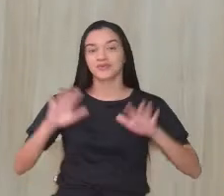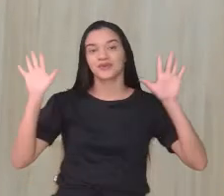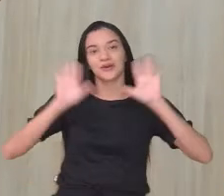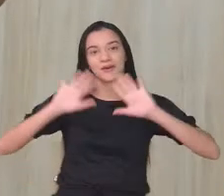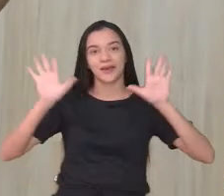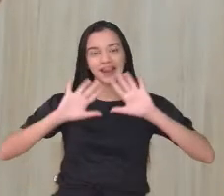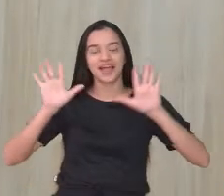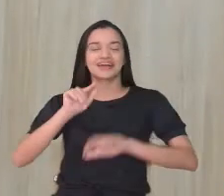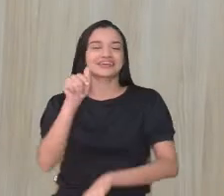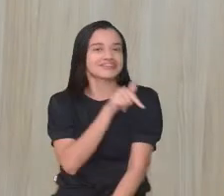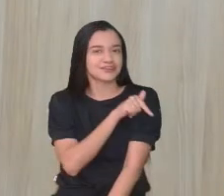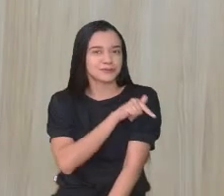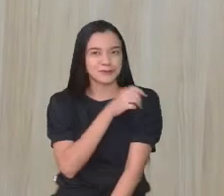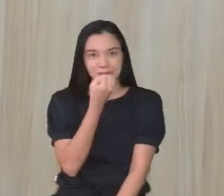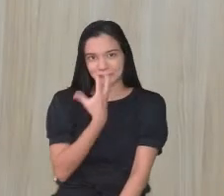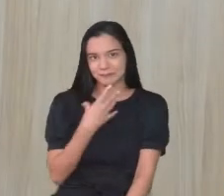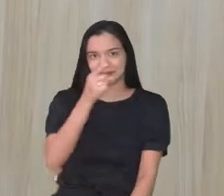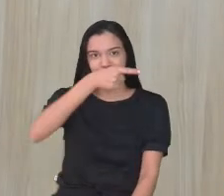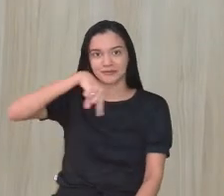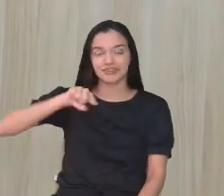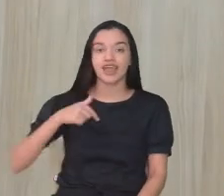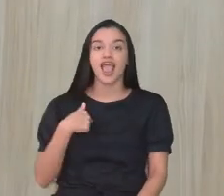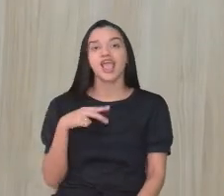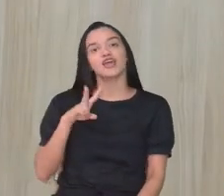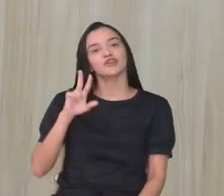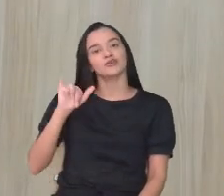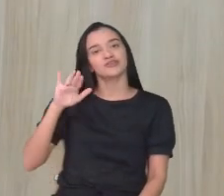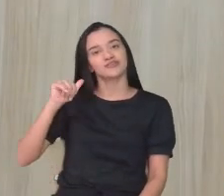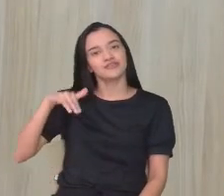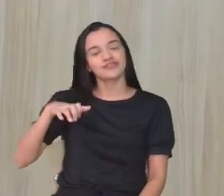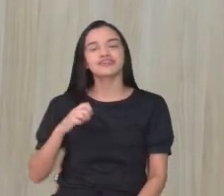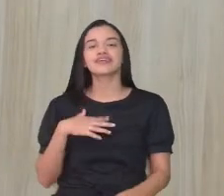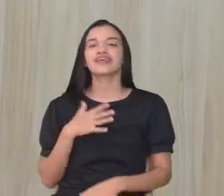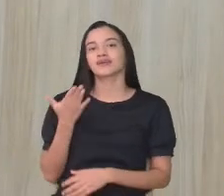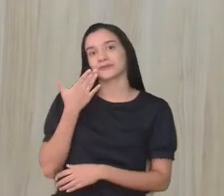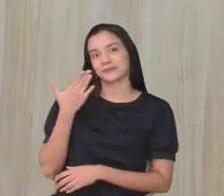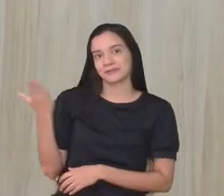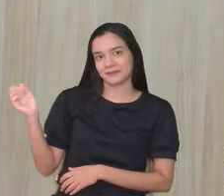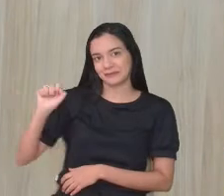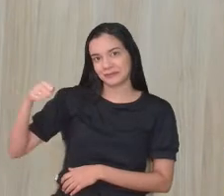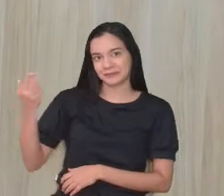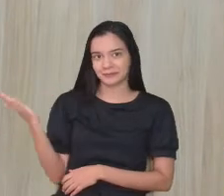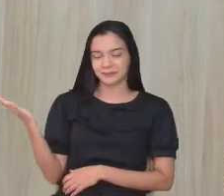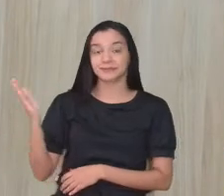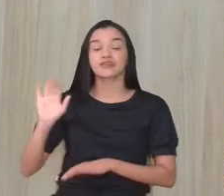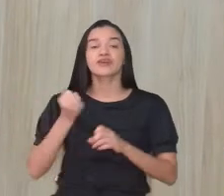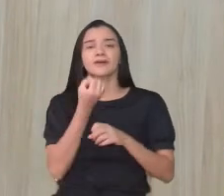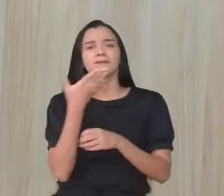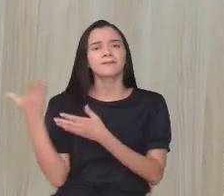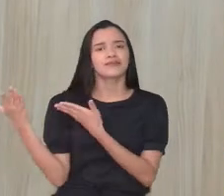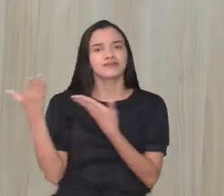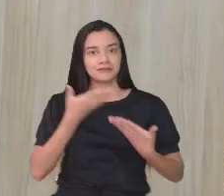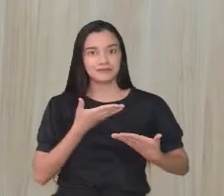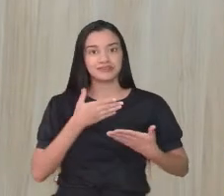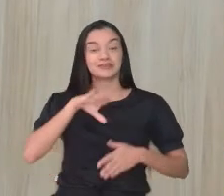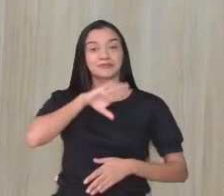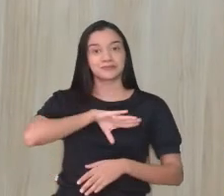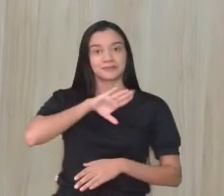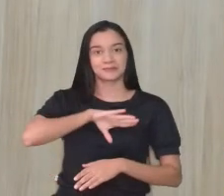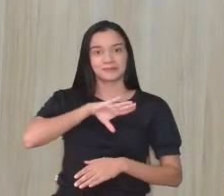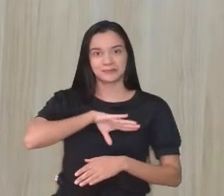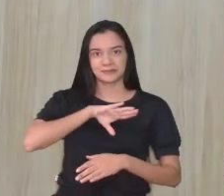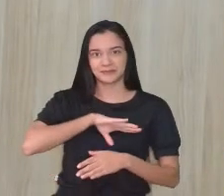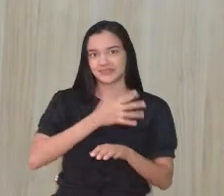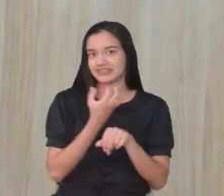Olá, sétimo ano, tudo bem com vocês? Eu sou Viviane Santos e esse é o meu sinal. Sejam todos bem-vindos à aula de língua portuguesa,